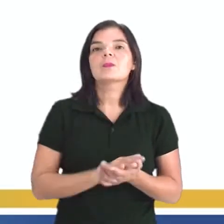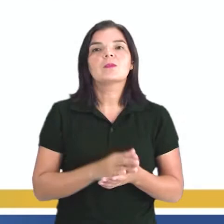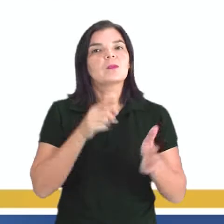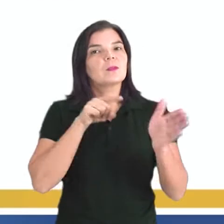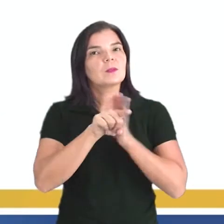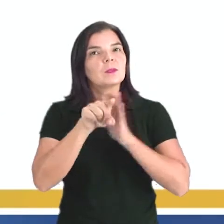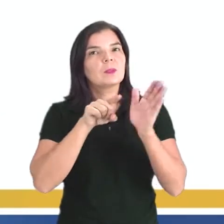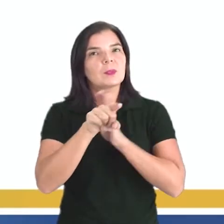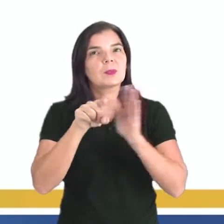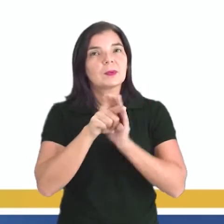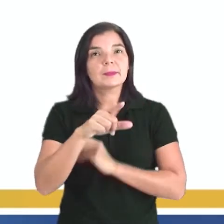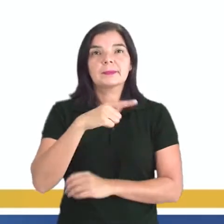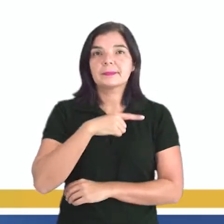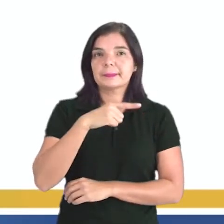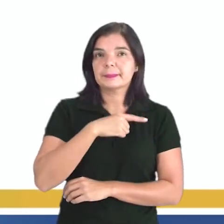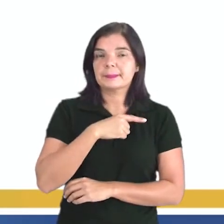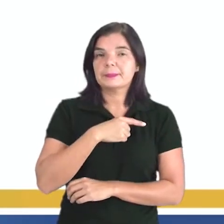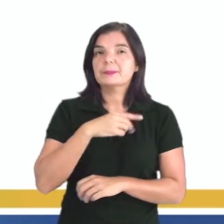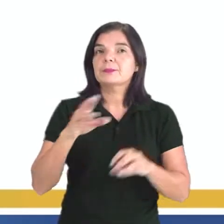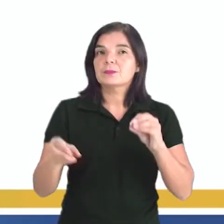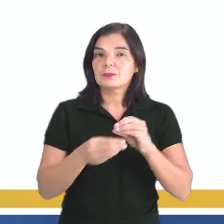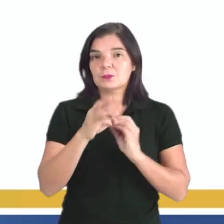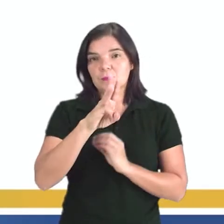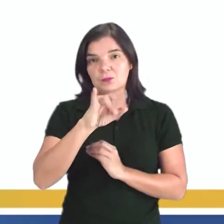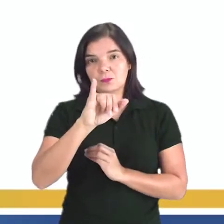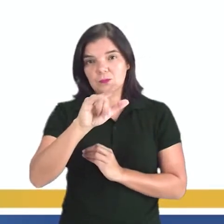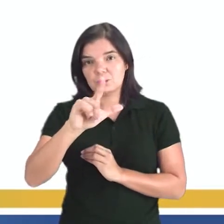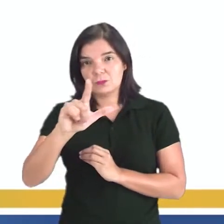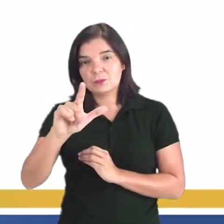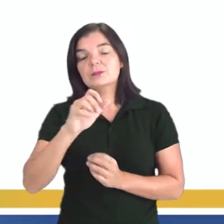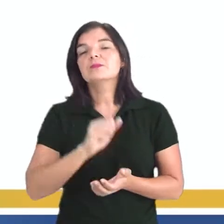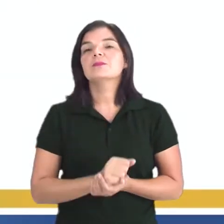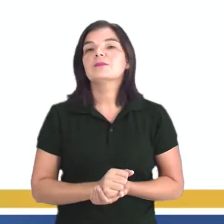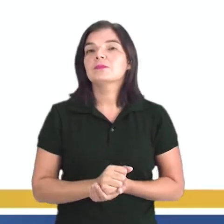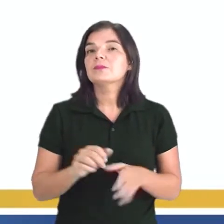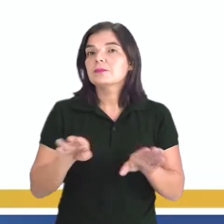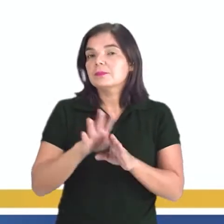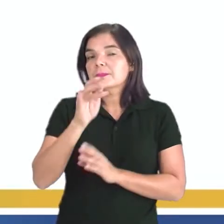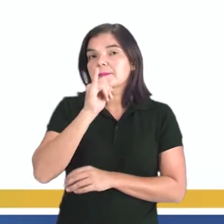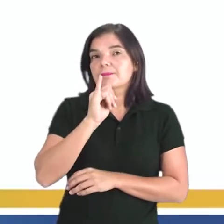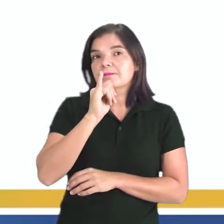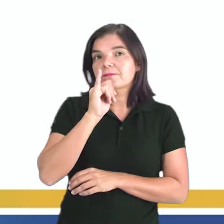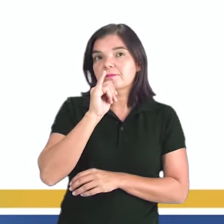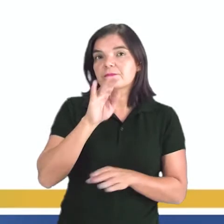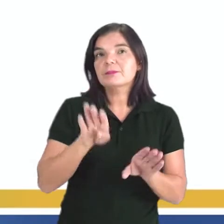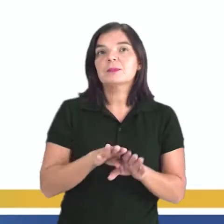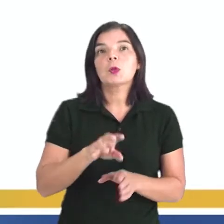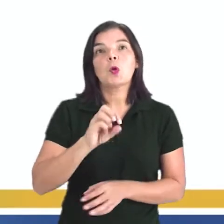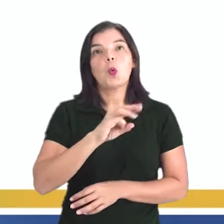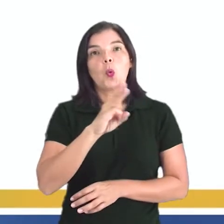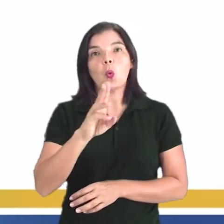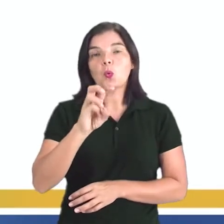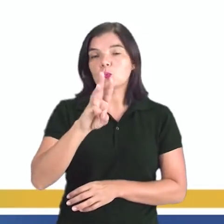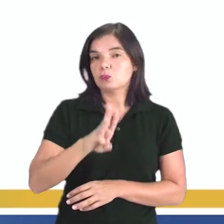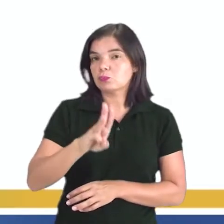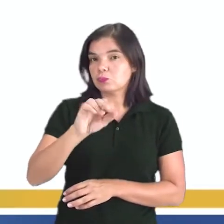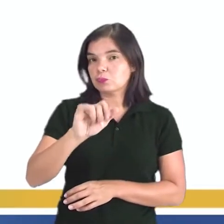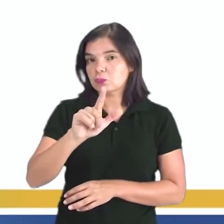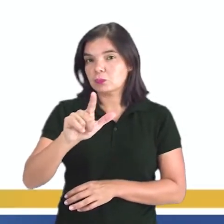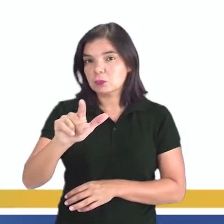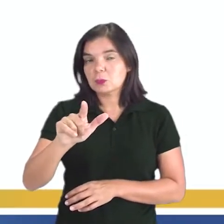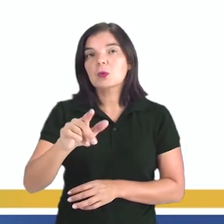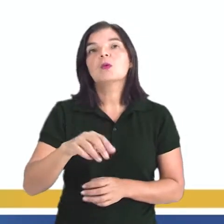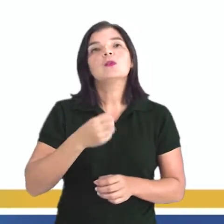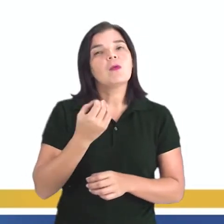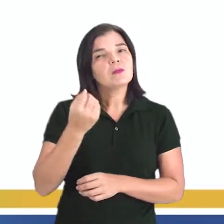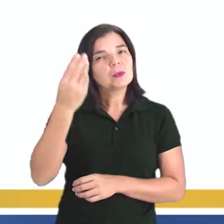as perguntas, nós vamos usar o verbo auxiliar will, como está no exemplo. Will you travel next year? Você viajará no